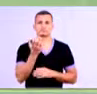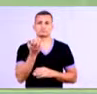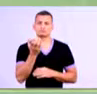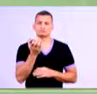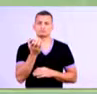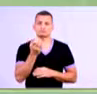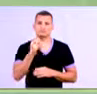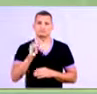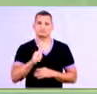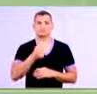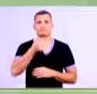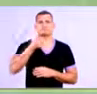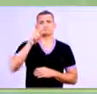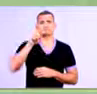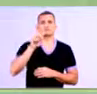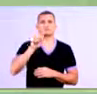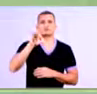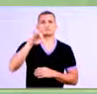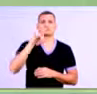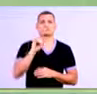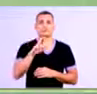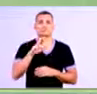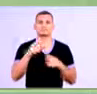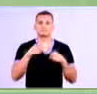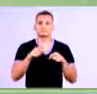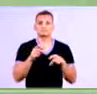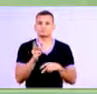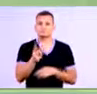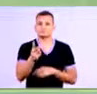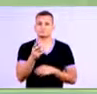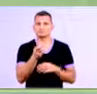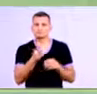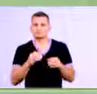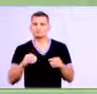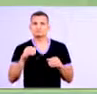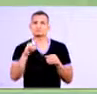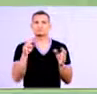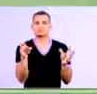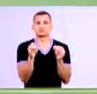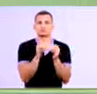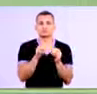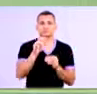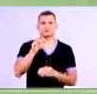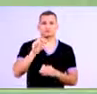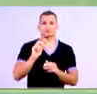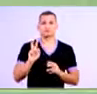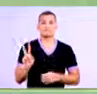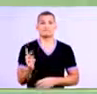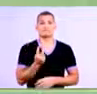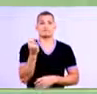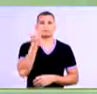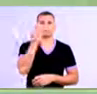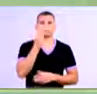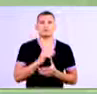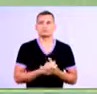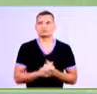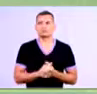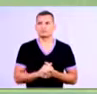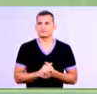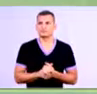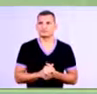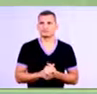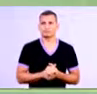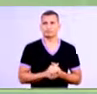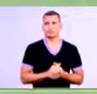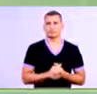validar, deve sempre agregar valor. A modelagem facilita a análise de custos